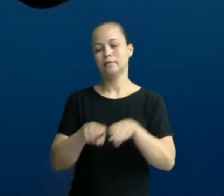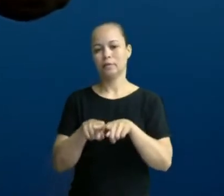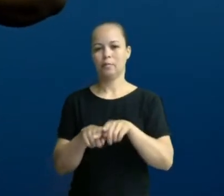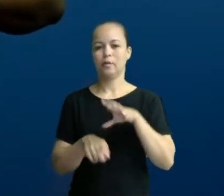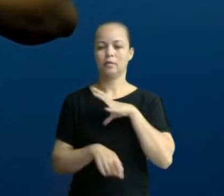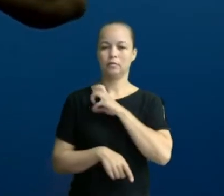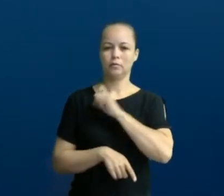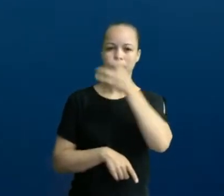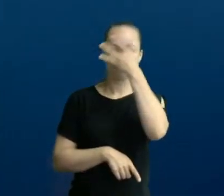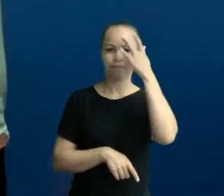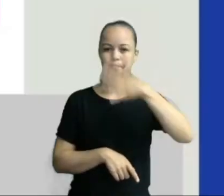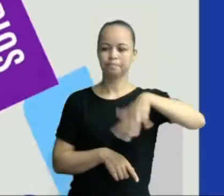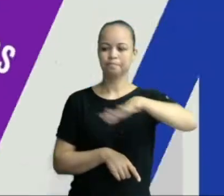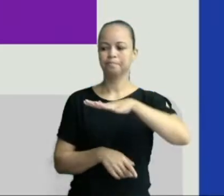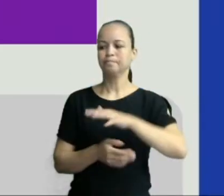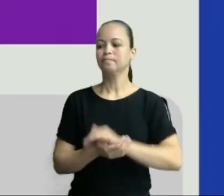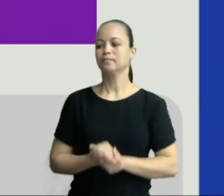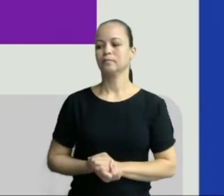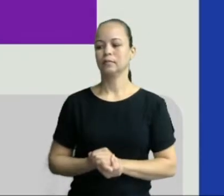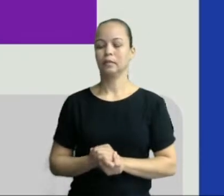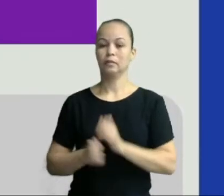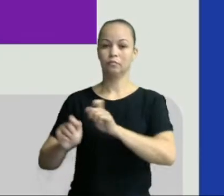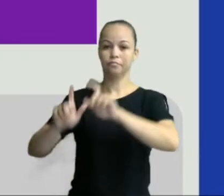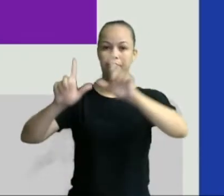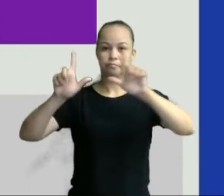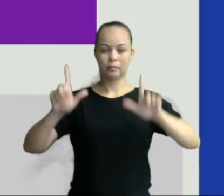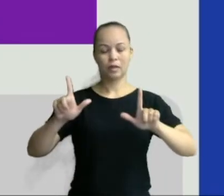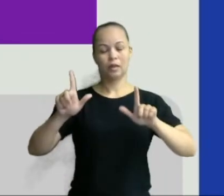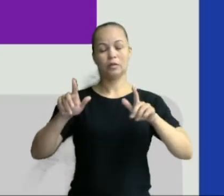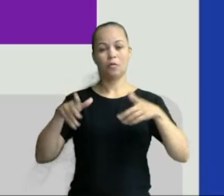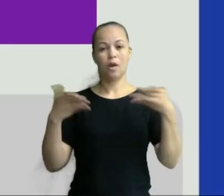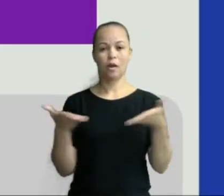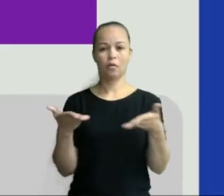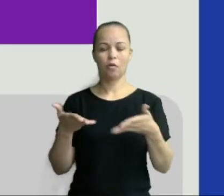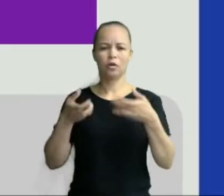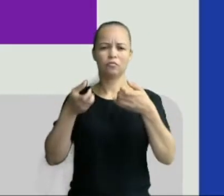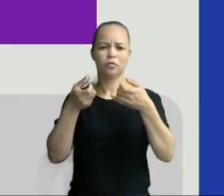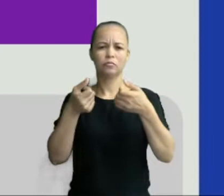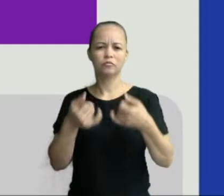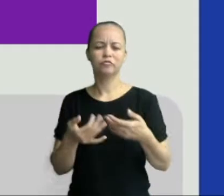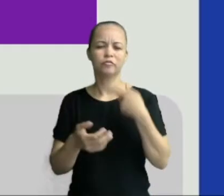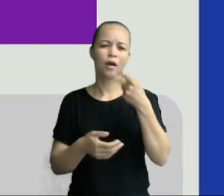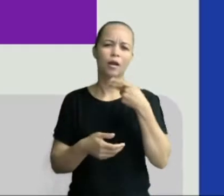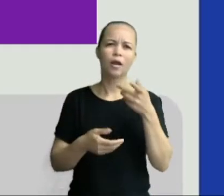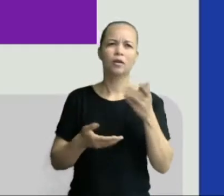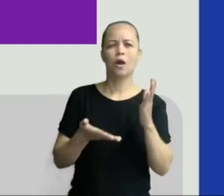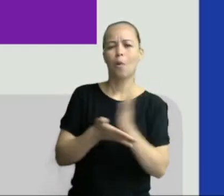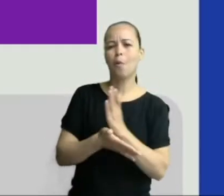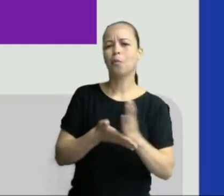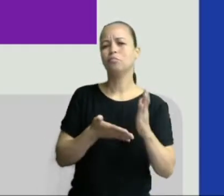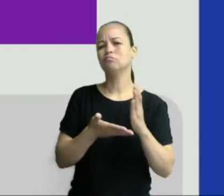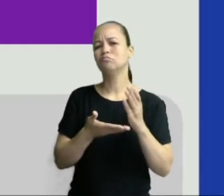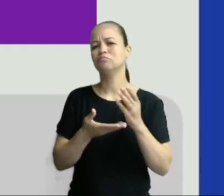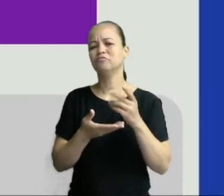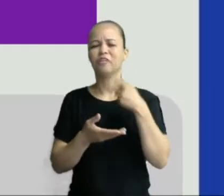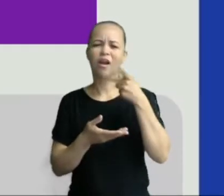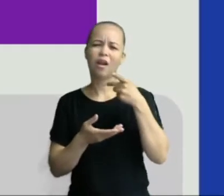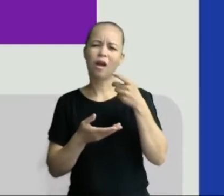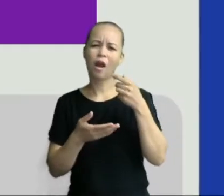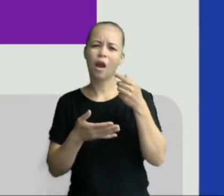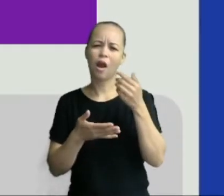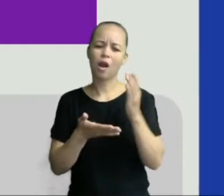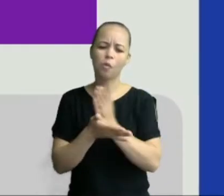slide. Já abra essa imagem aí, produção, porque a gente vai falar agora das... Não digo todas, mas eu fiz aqui uma seleção